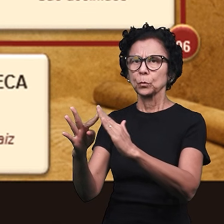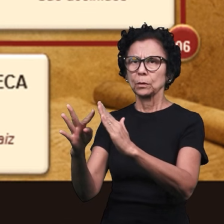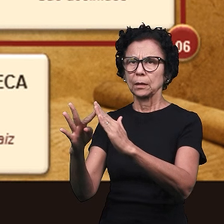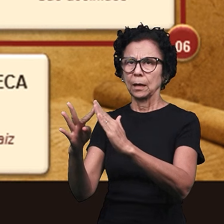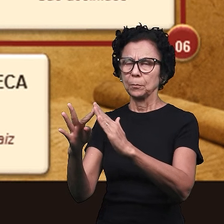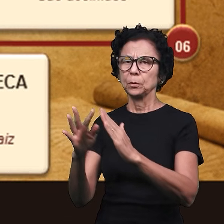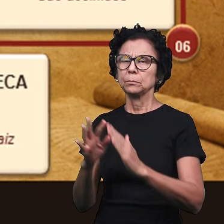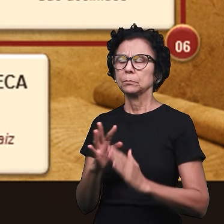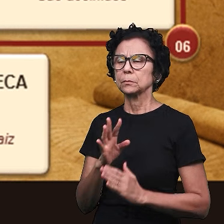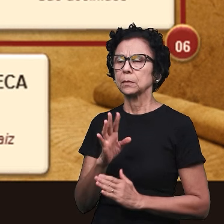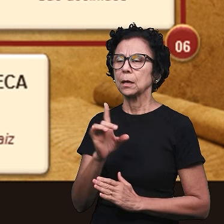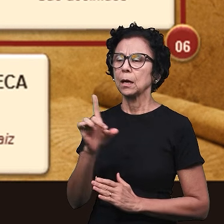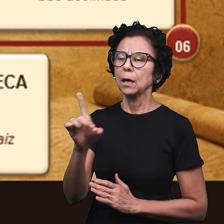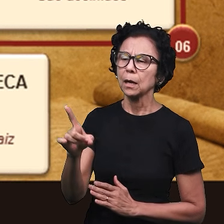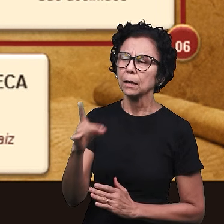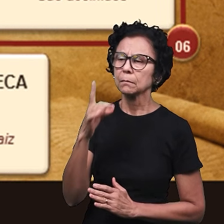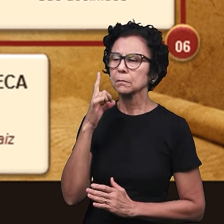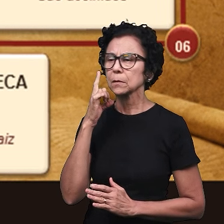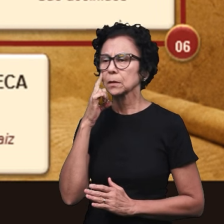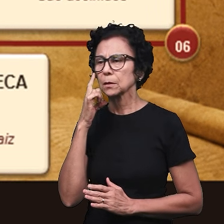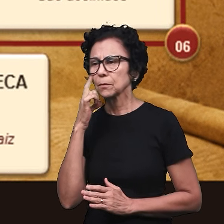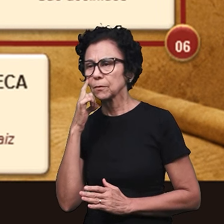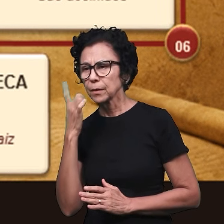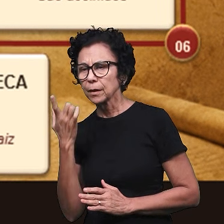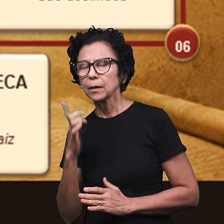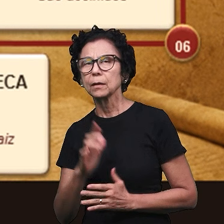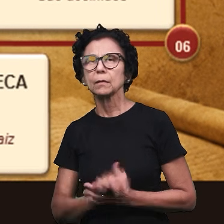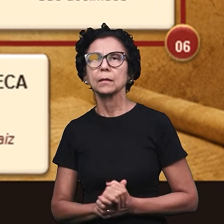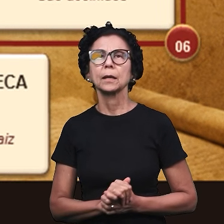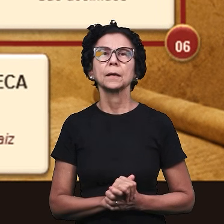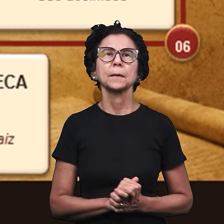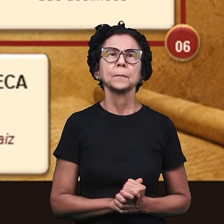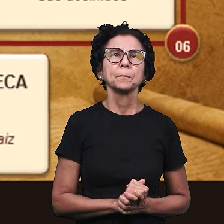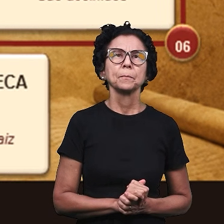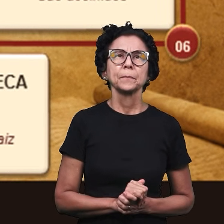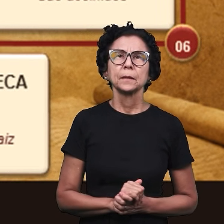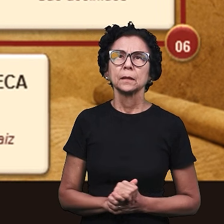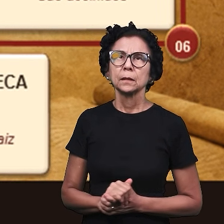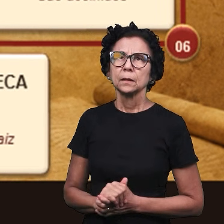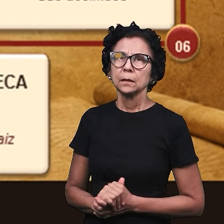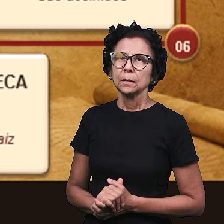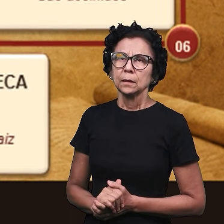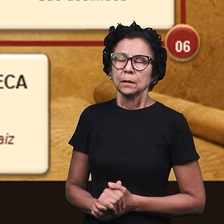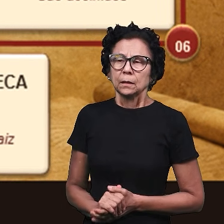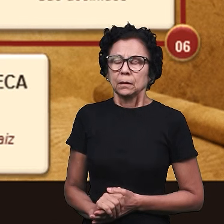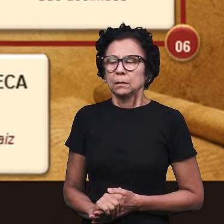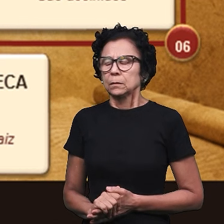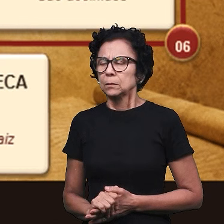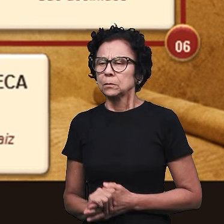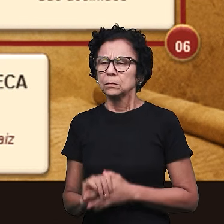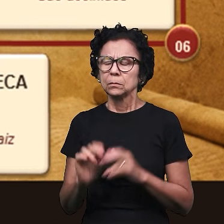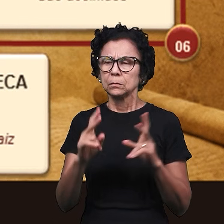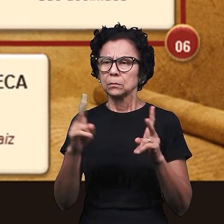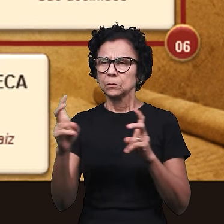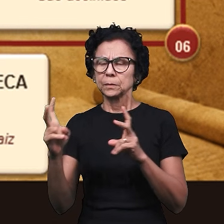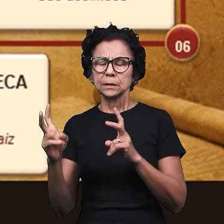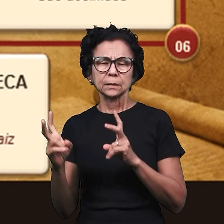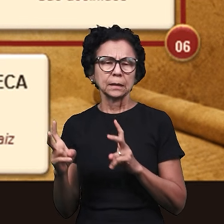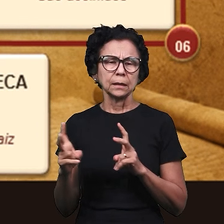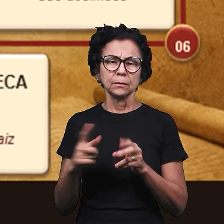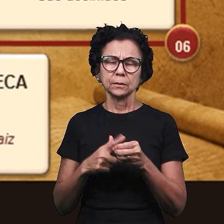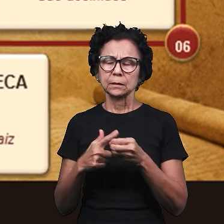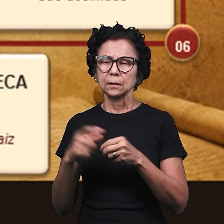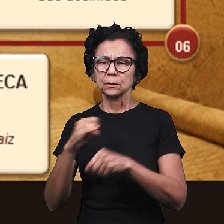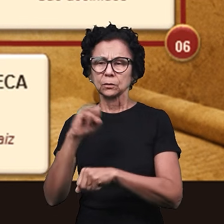templo, né? Nós já falamos da entrada dele, a proclamação. Jesus olha ao redor,